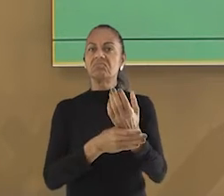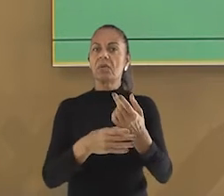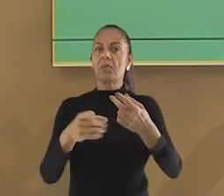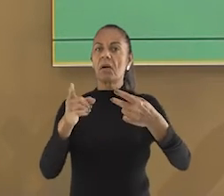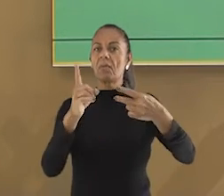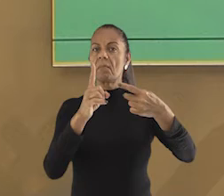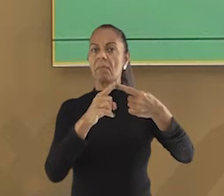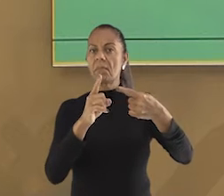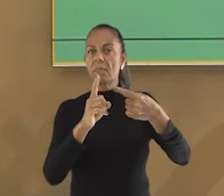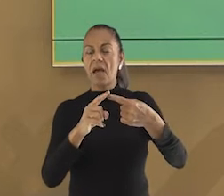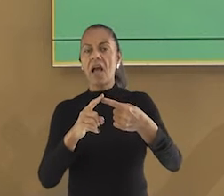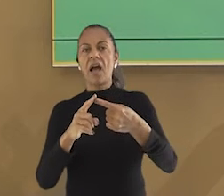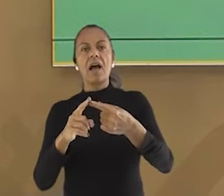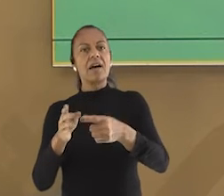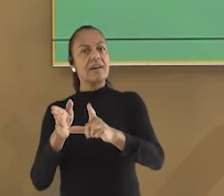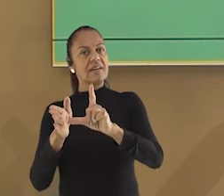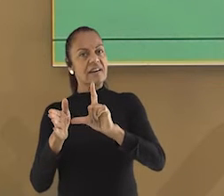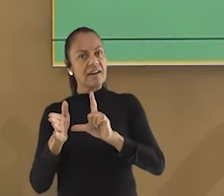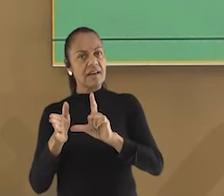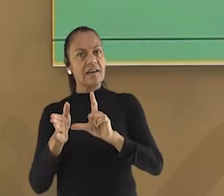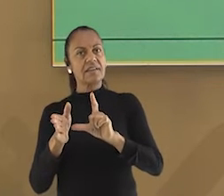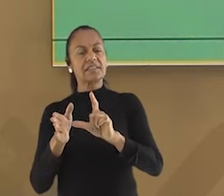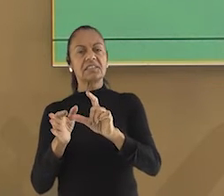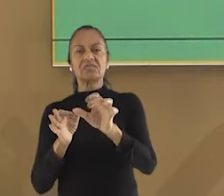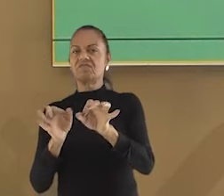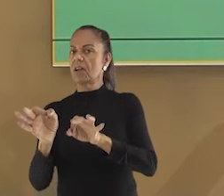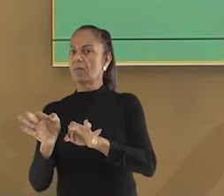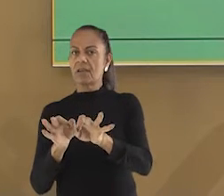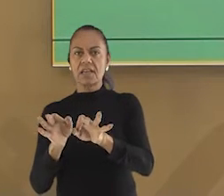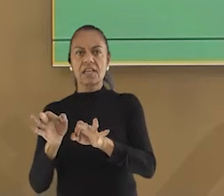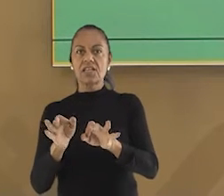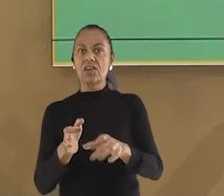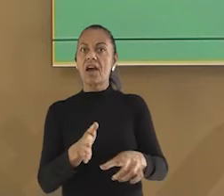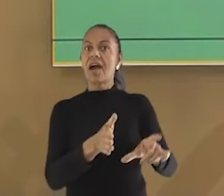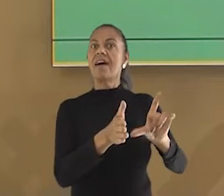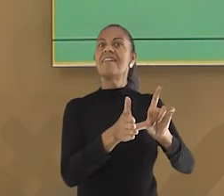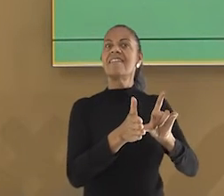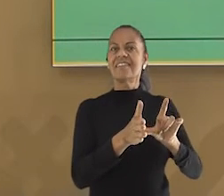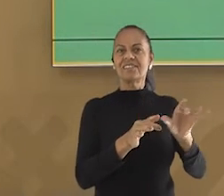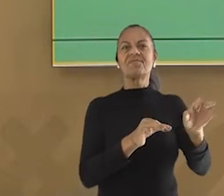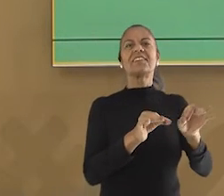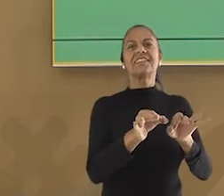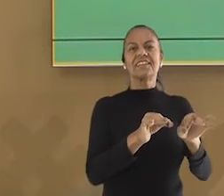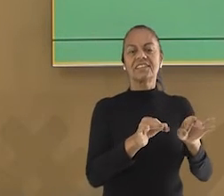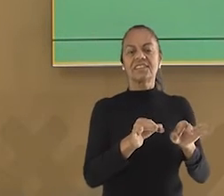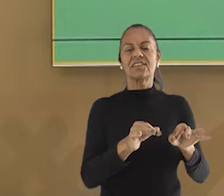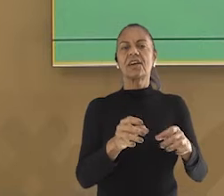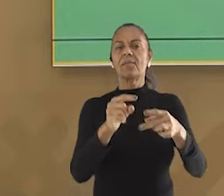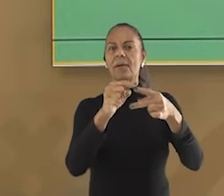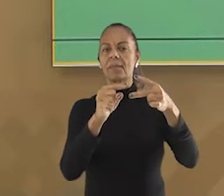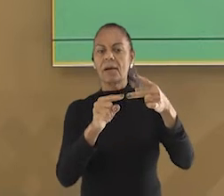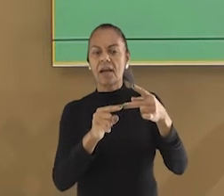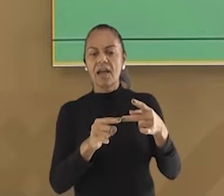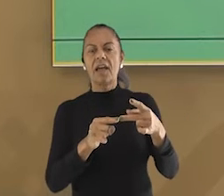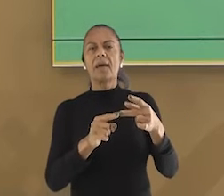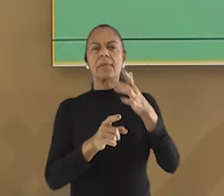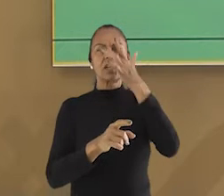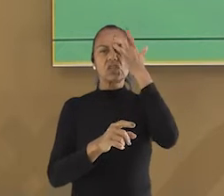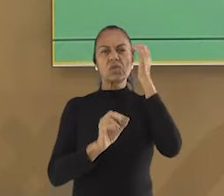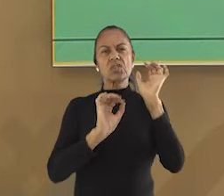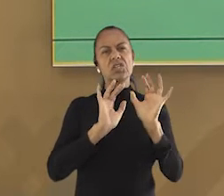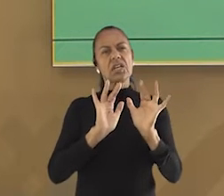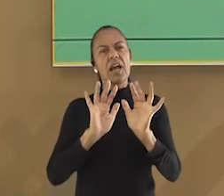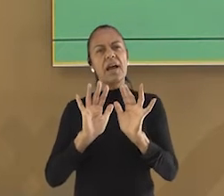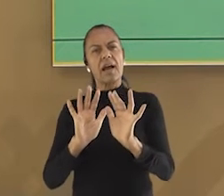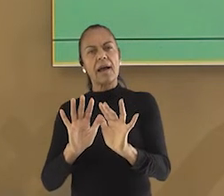e outras de maneira planejada. Cidades espontâneas surgiram de forma não organizada. Um grupo chegou, se estabeleceu